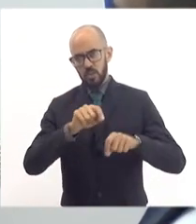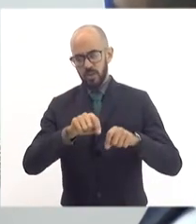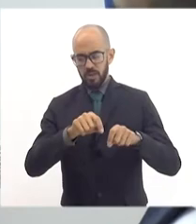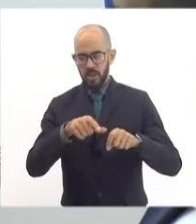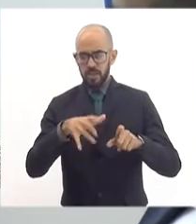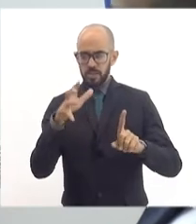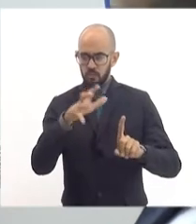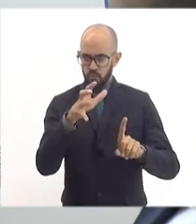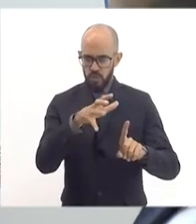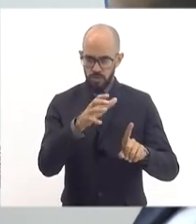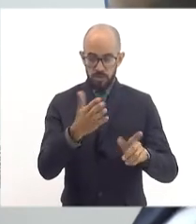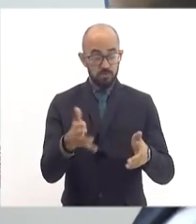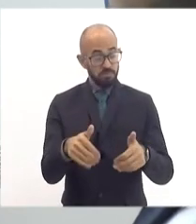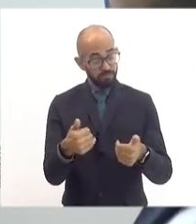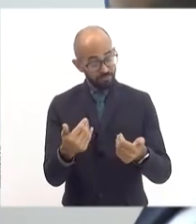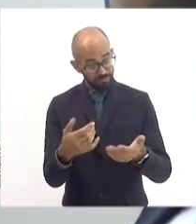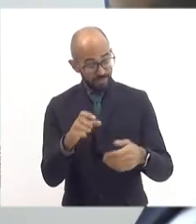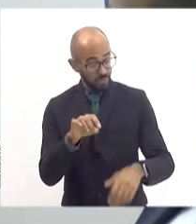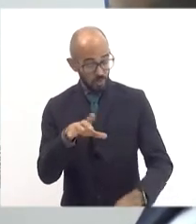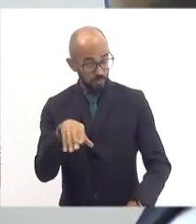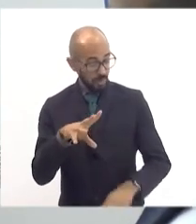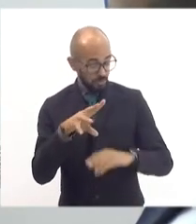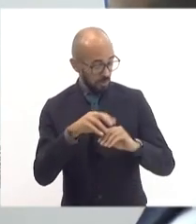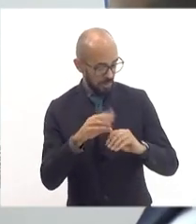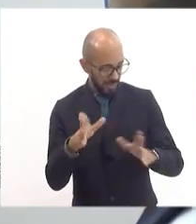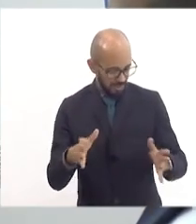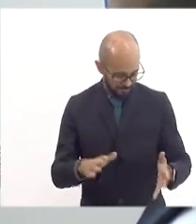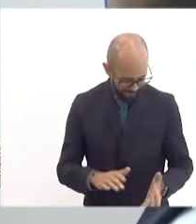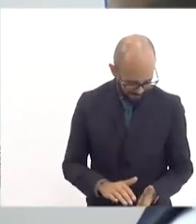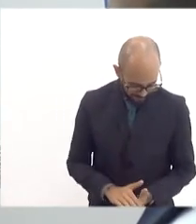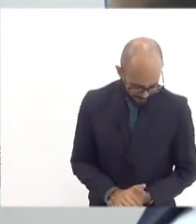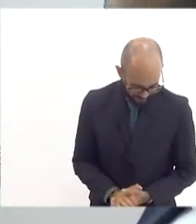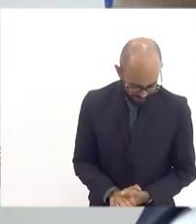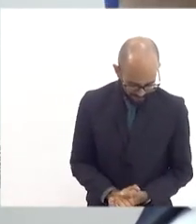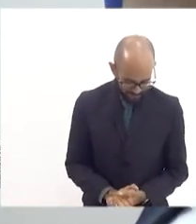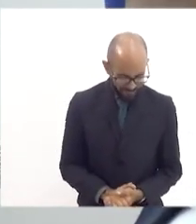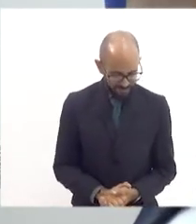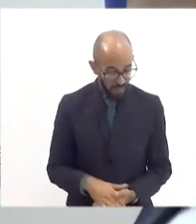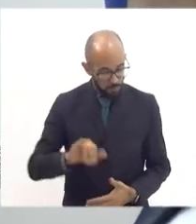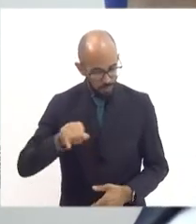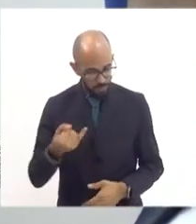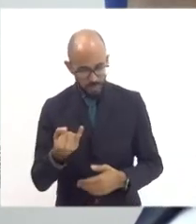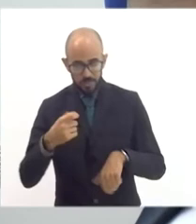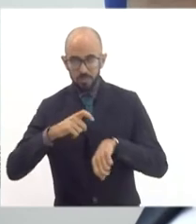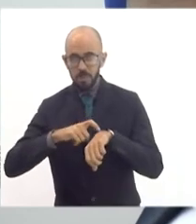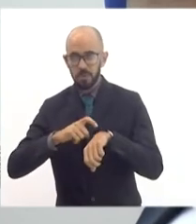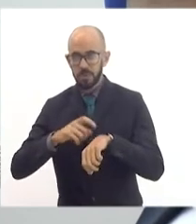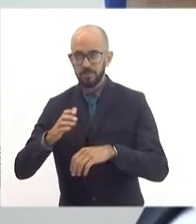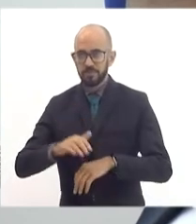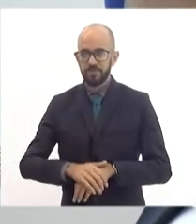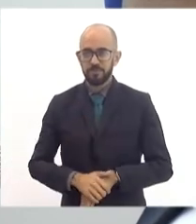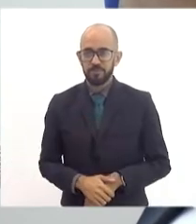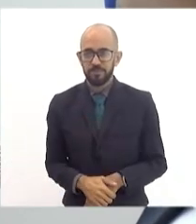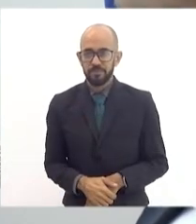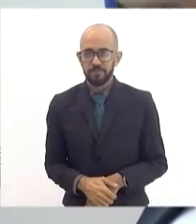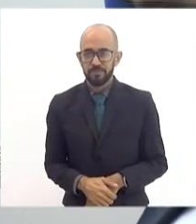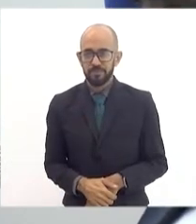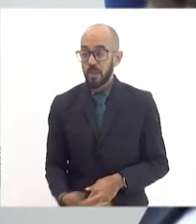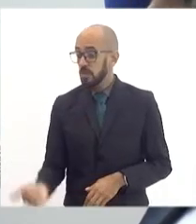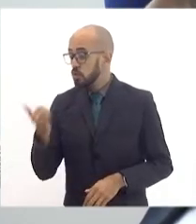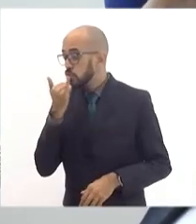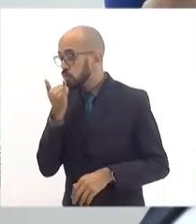isso. Então, é só complementar aqui, aproveitando... Deputada, eu vou pedir desculpa aqui logo. Aproveitando a tua